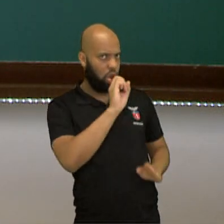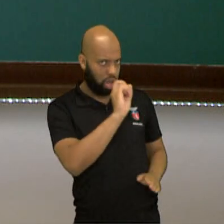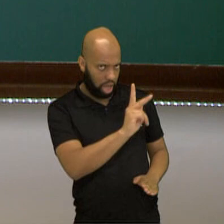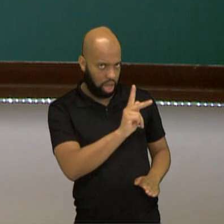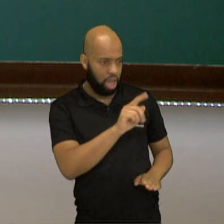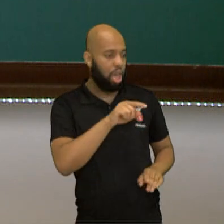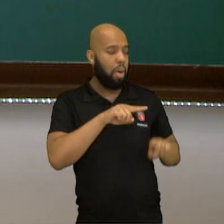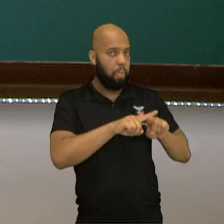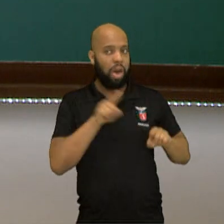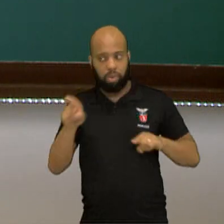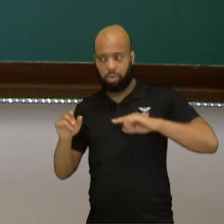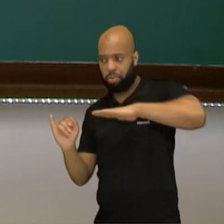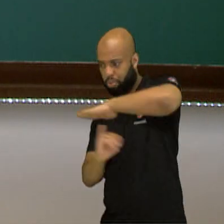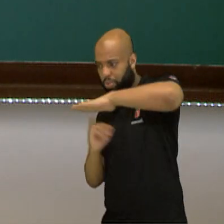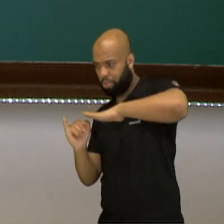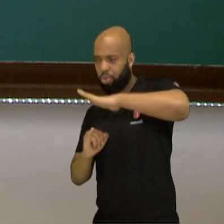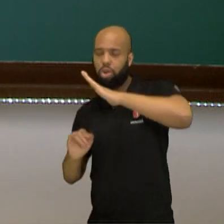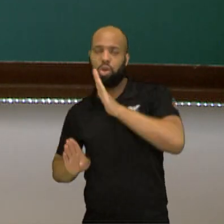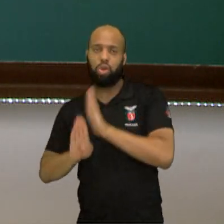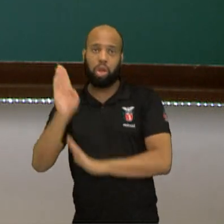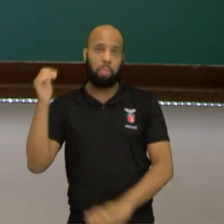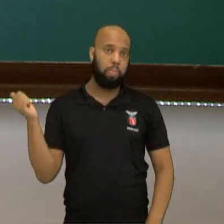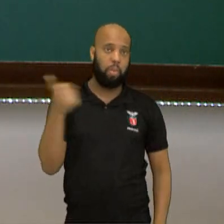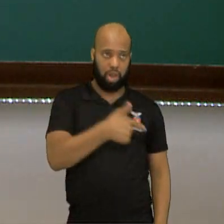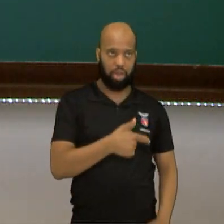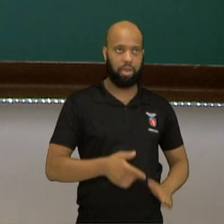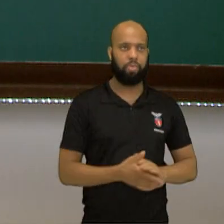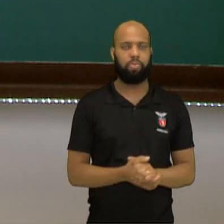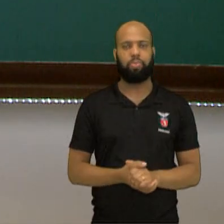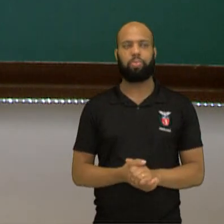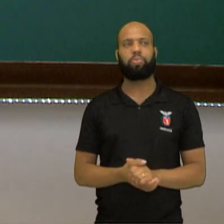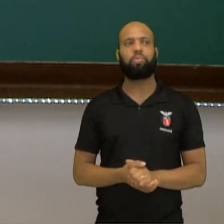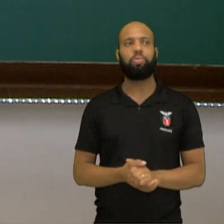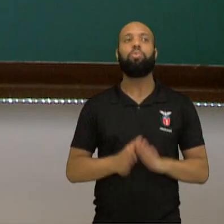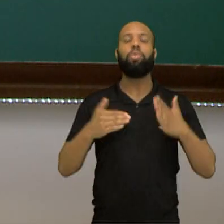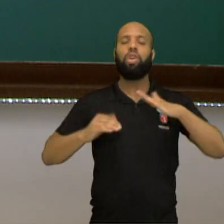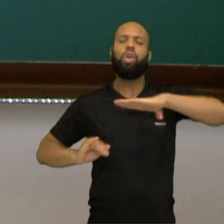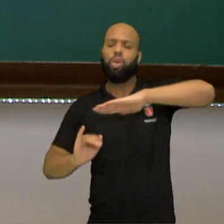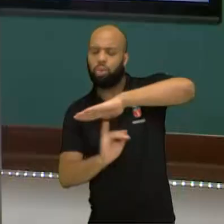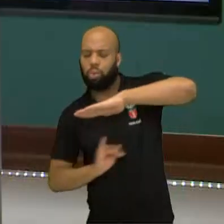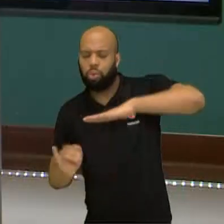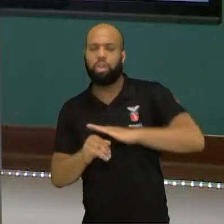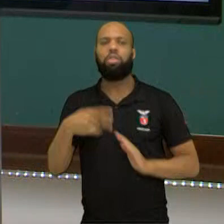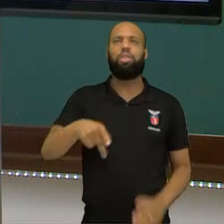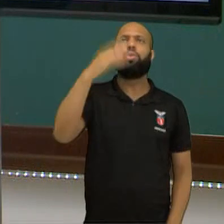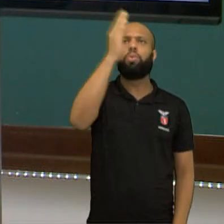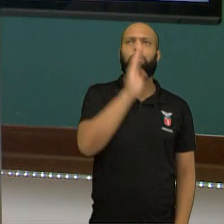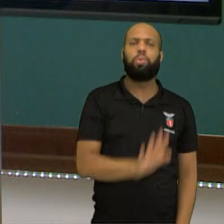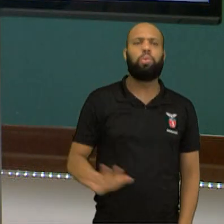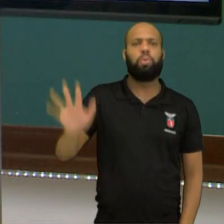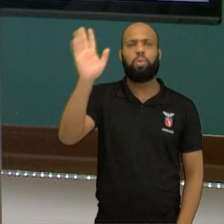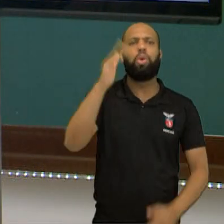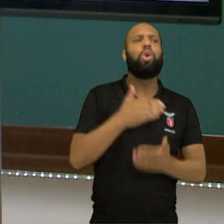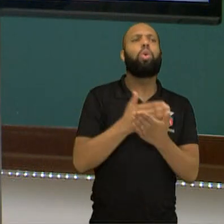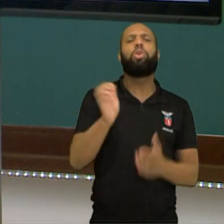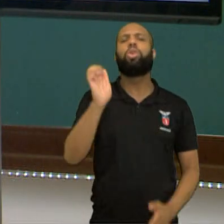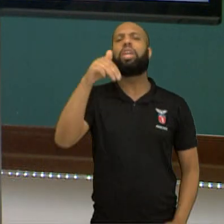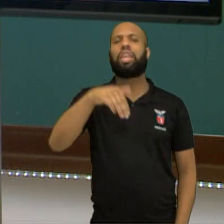não foi deixada de lado, não. A industrialização no Brasil, ela começou